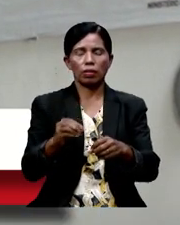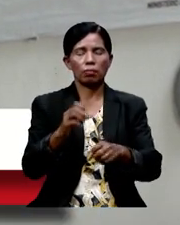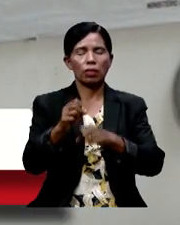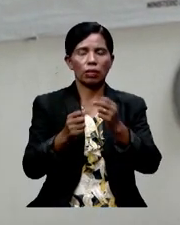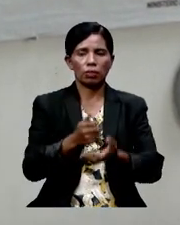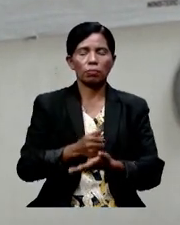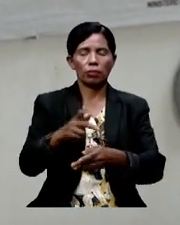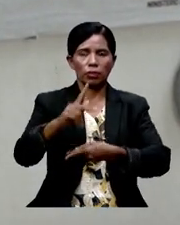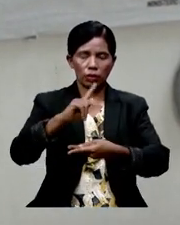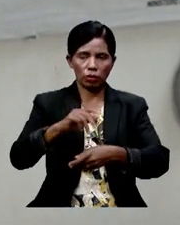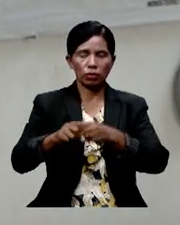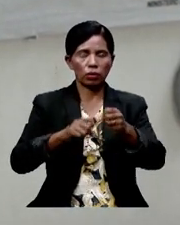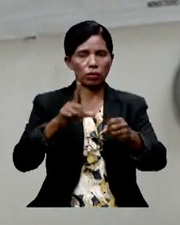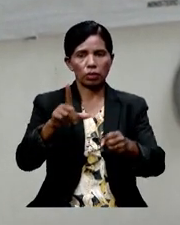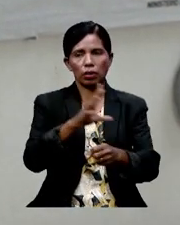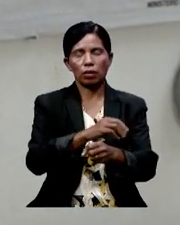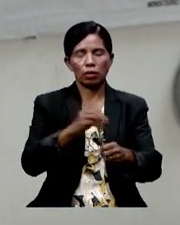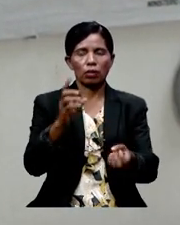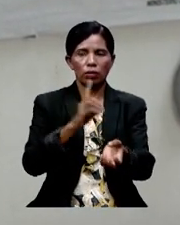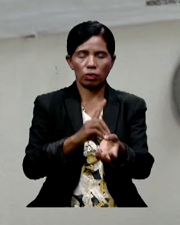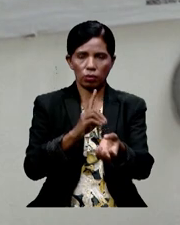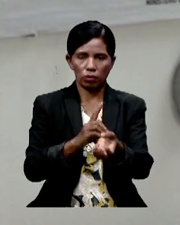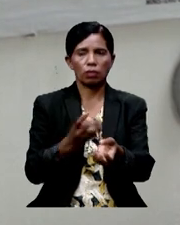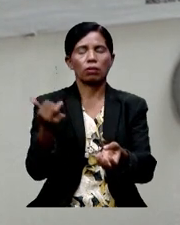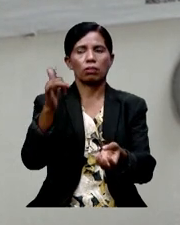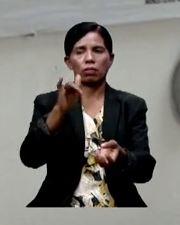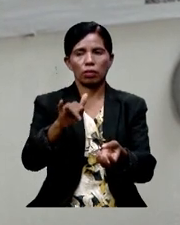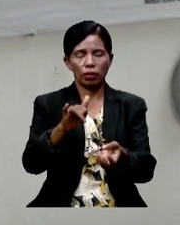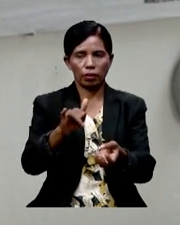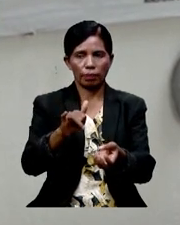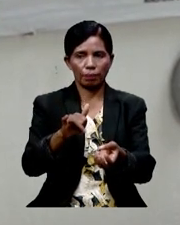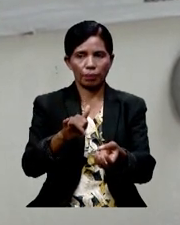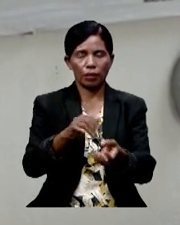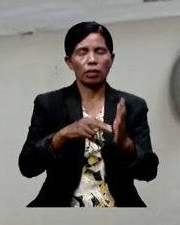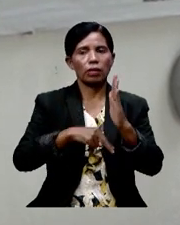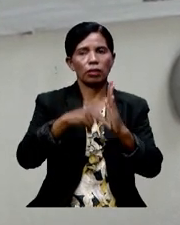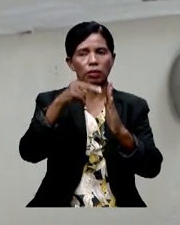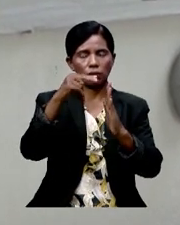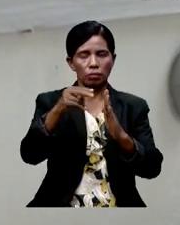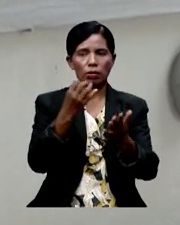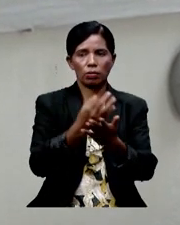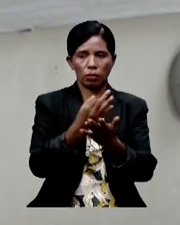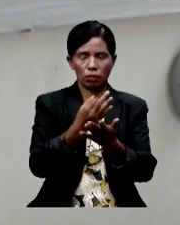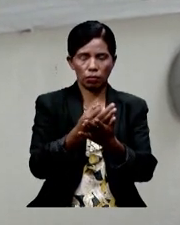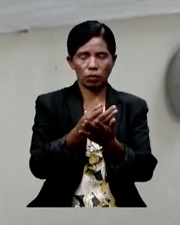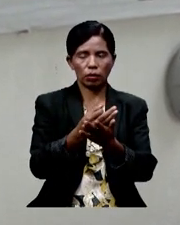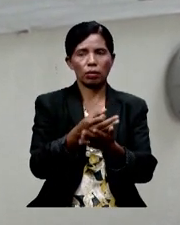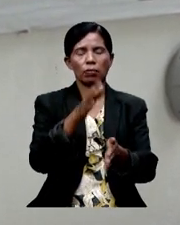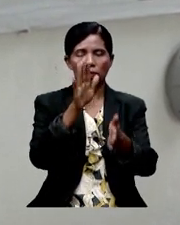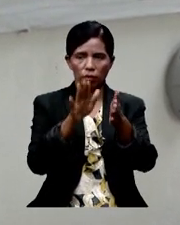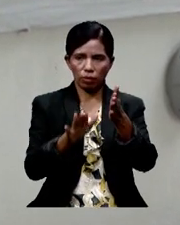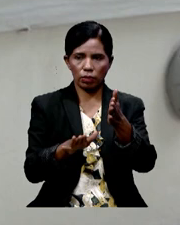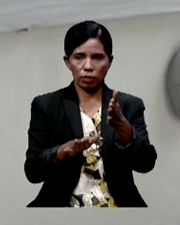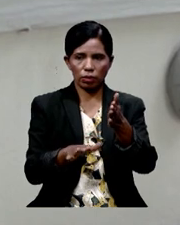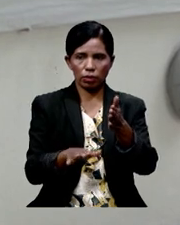que assegurar os cuidados médicos, assegurar os níveis de rendimento básico